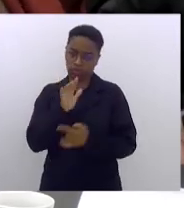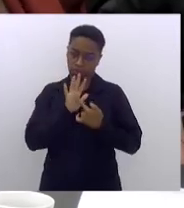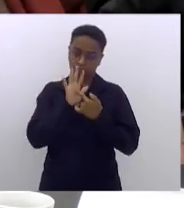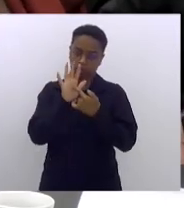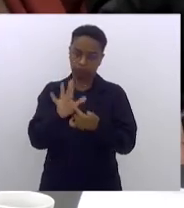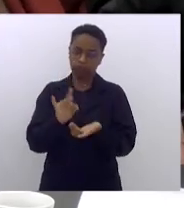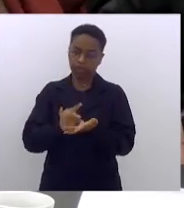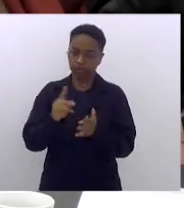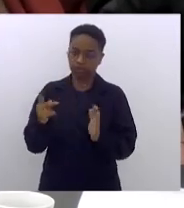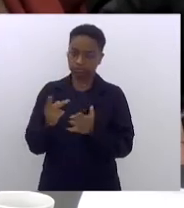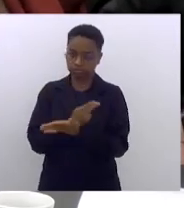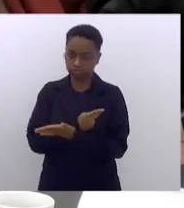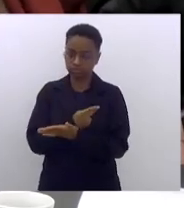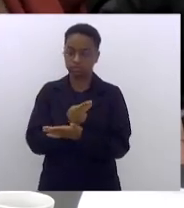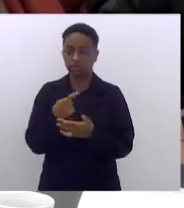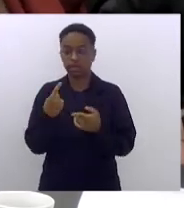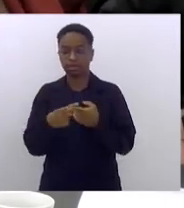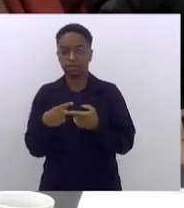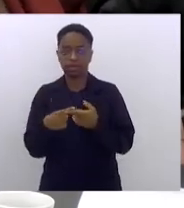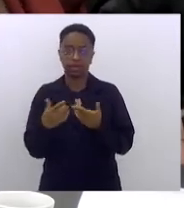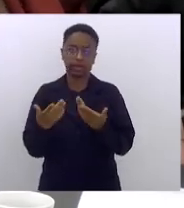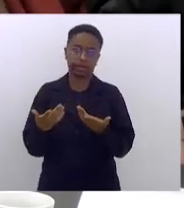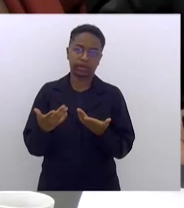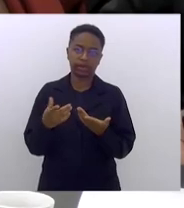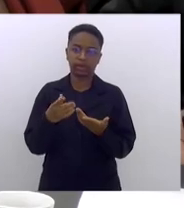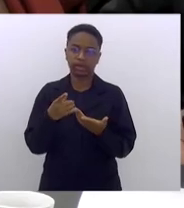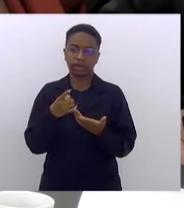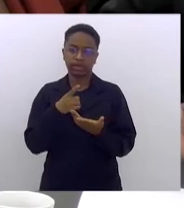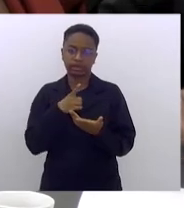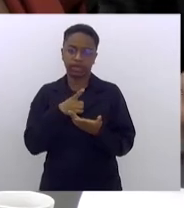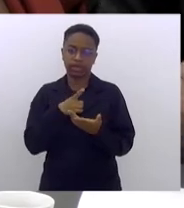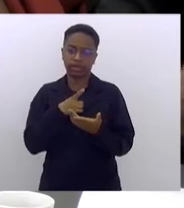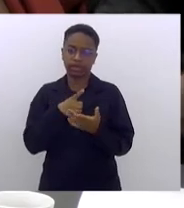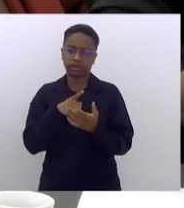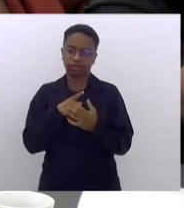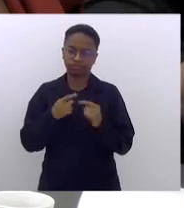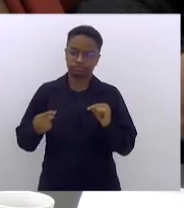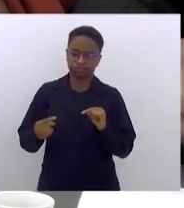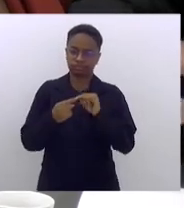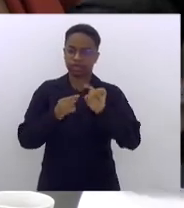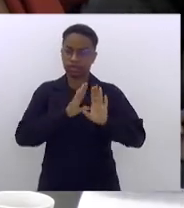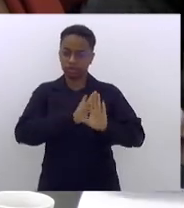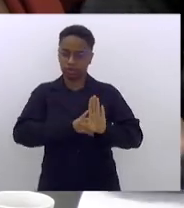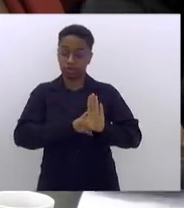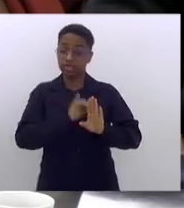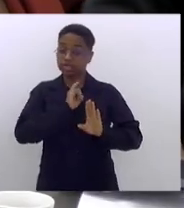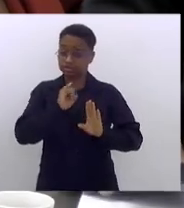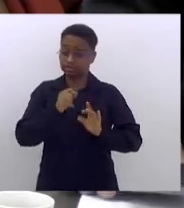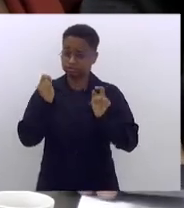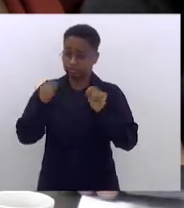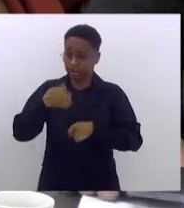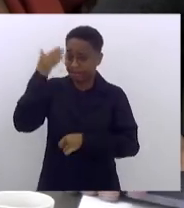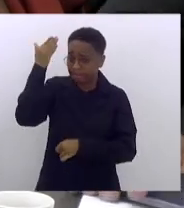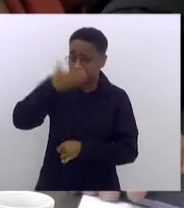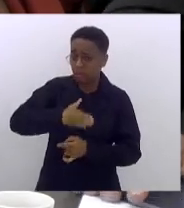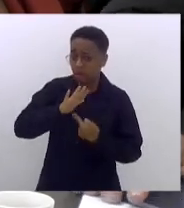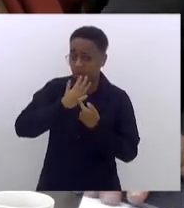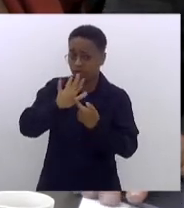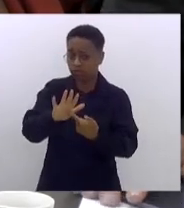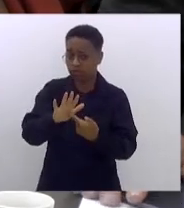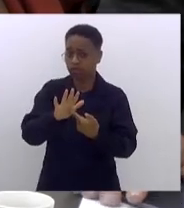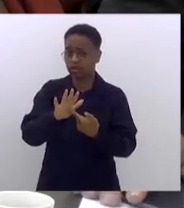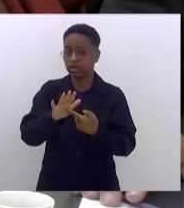isso acontece porque tem um verniz ideológico, se conseguir comprovar isso